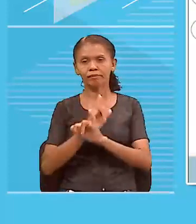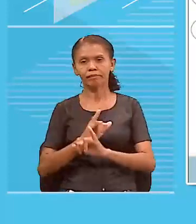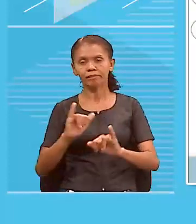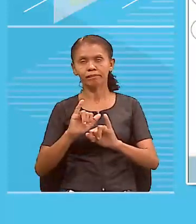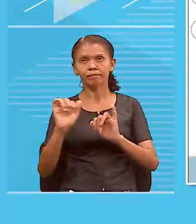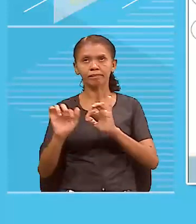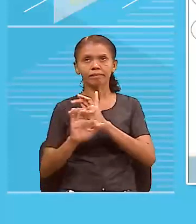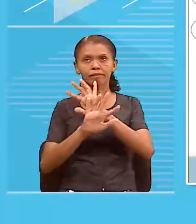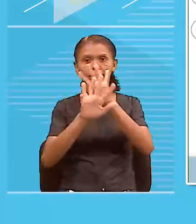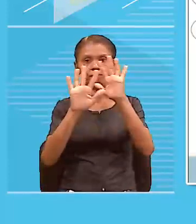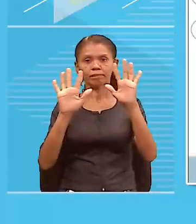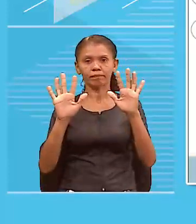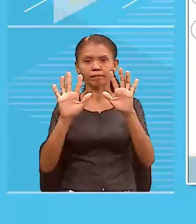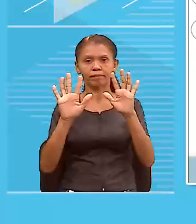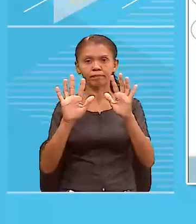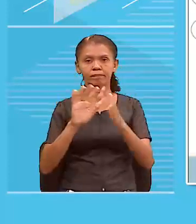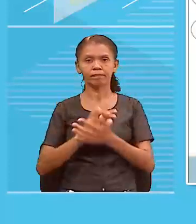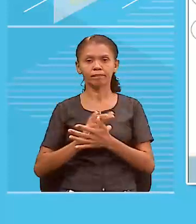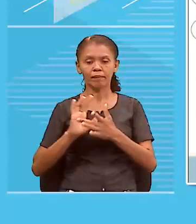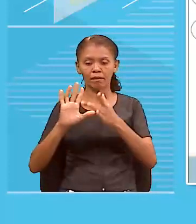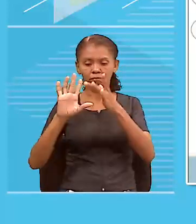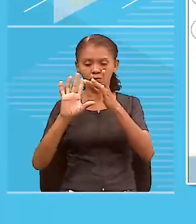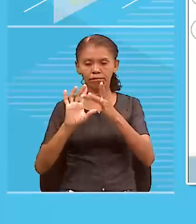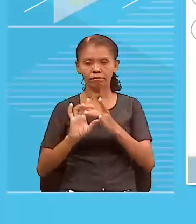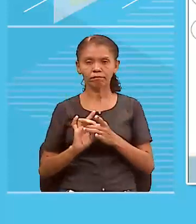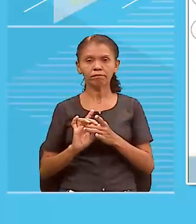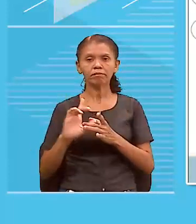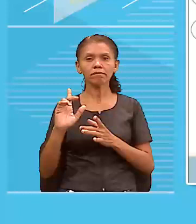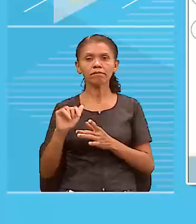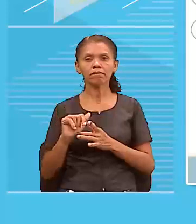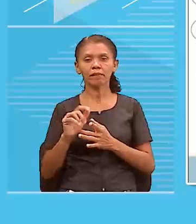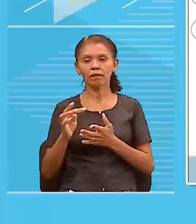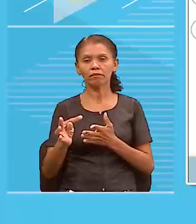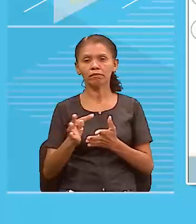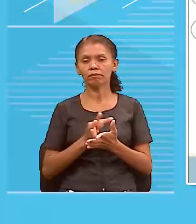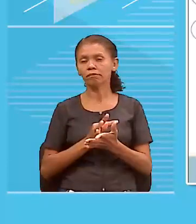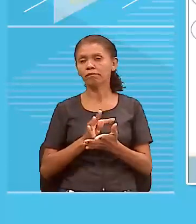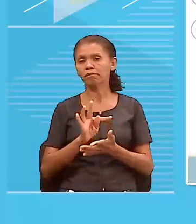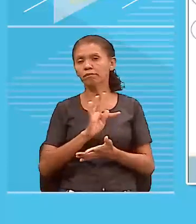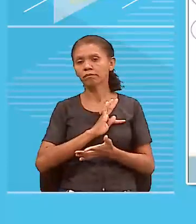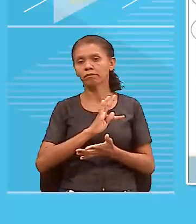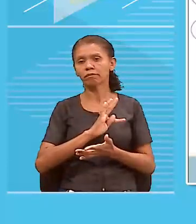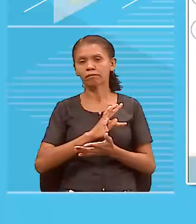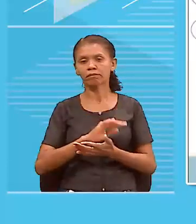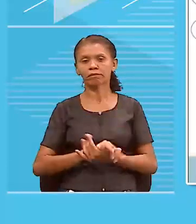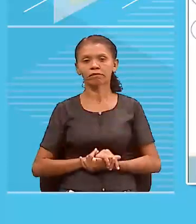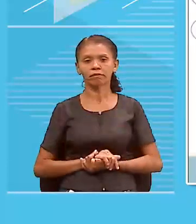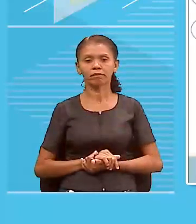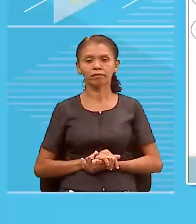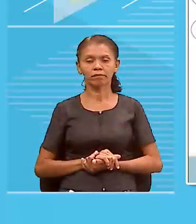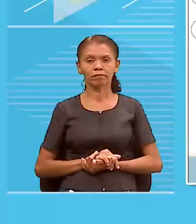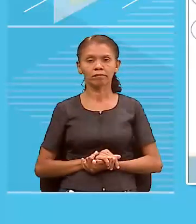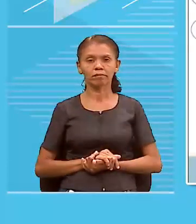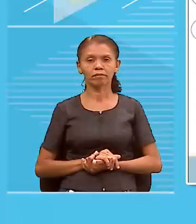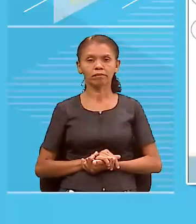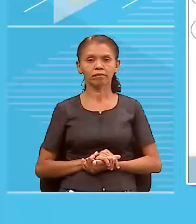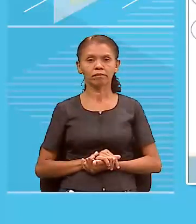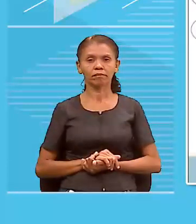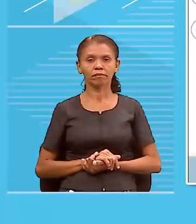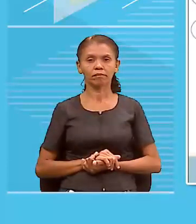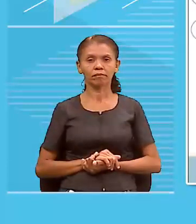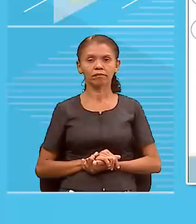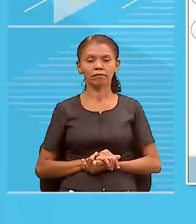e coesão lá os textos técnicos tá Eles procuram